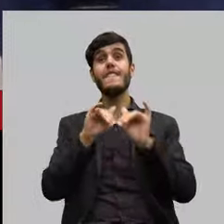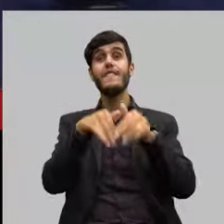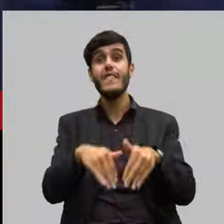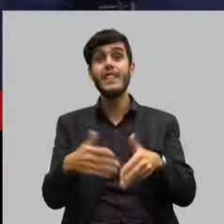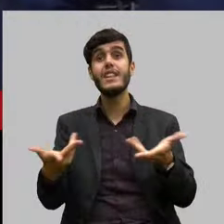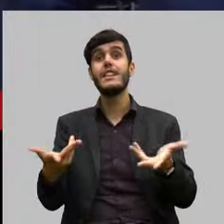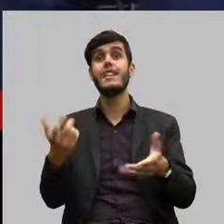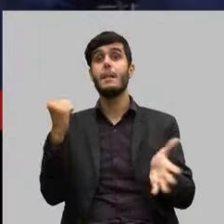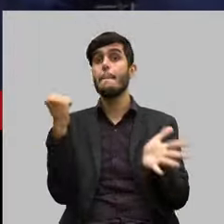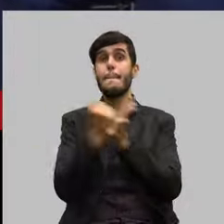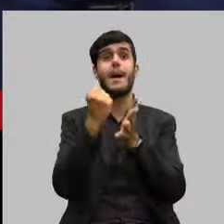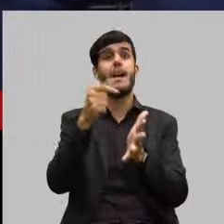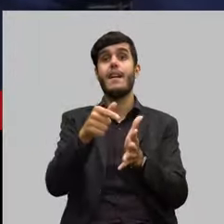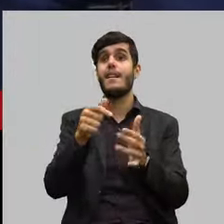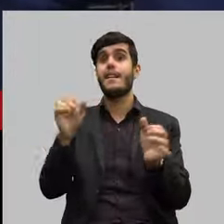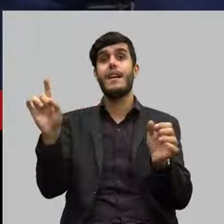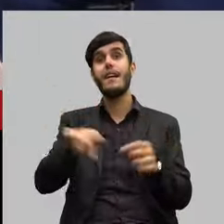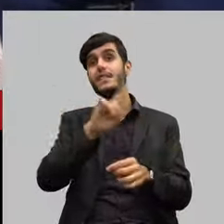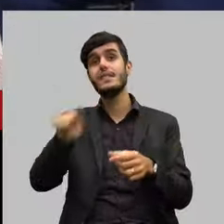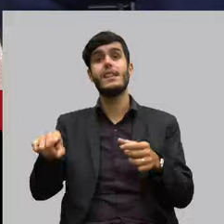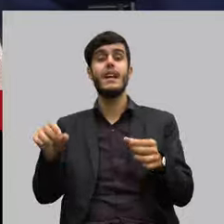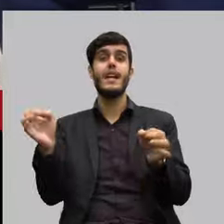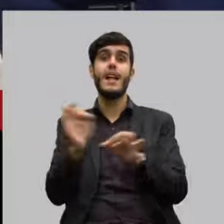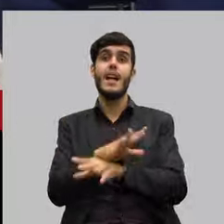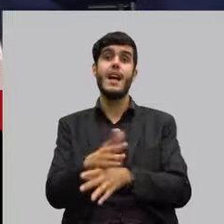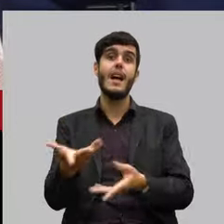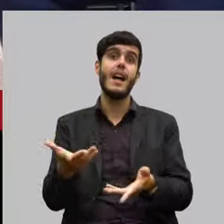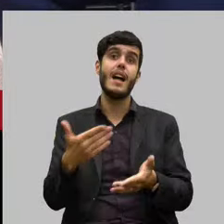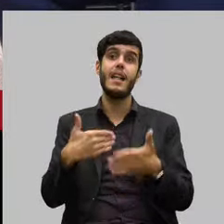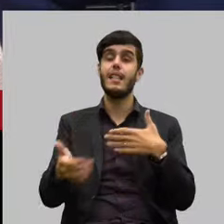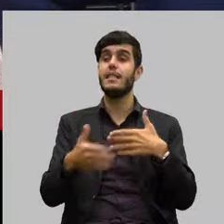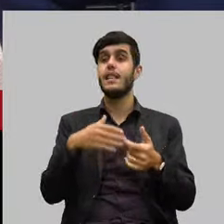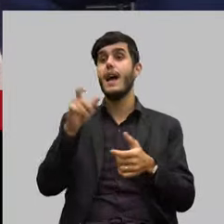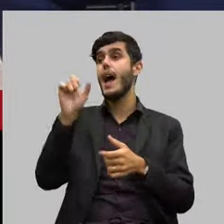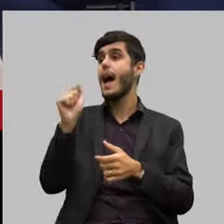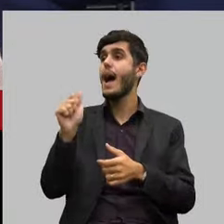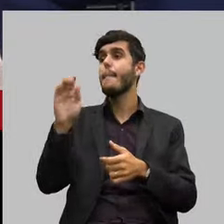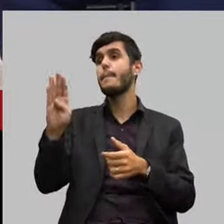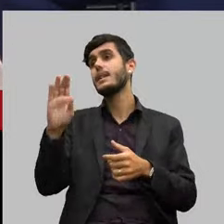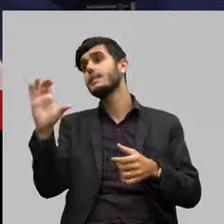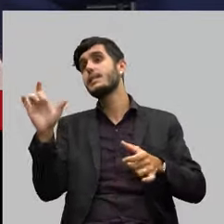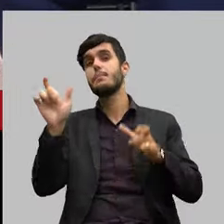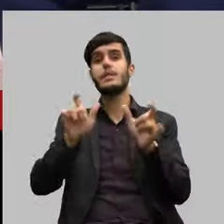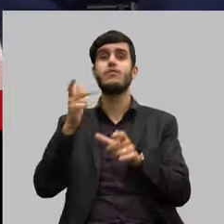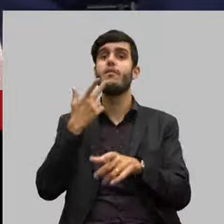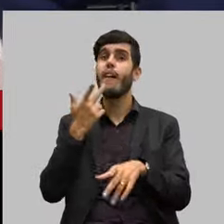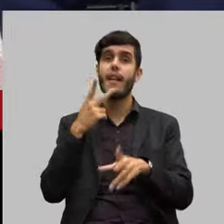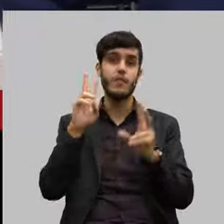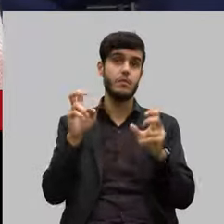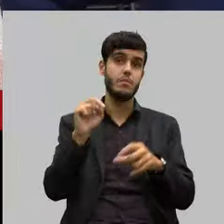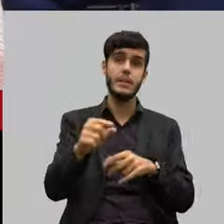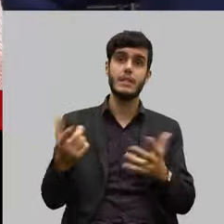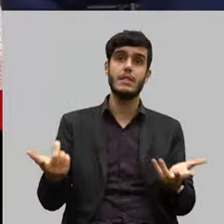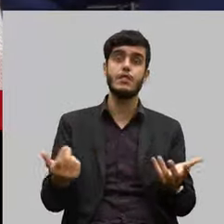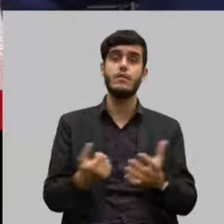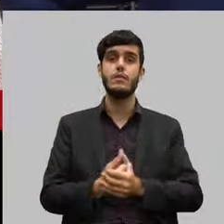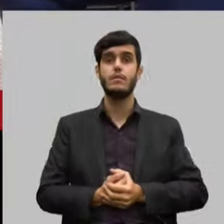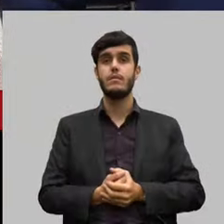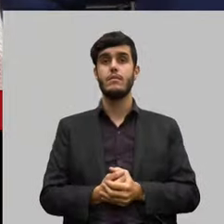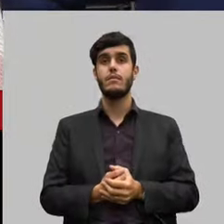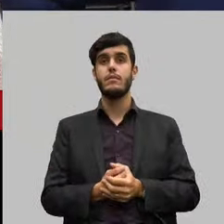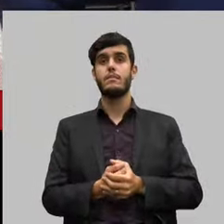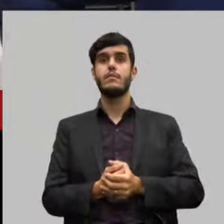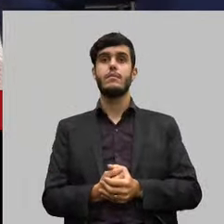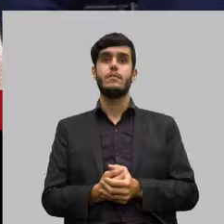marca fica não depende de A B ou C falarem Então os problemas em relação ao projeto do ipseng quero muito que vocês